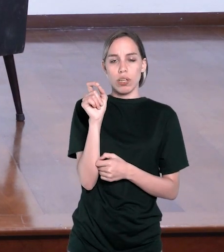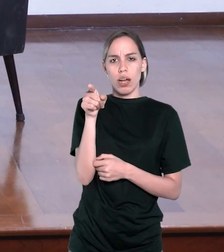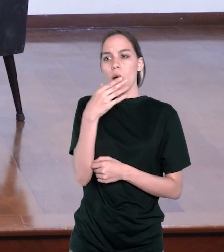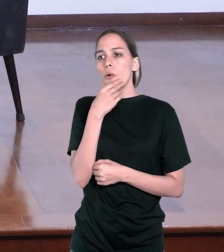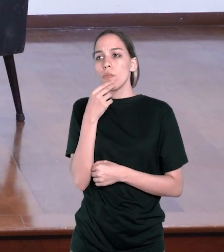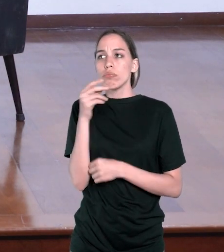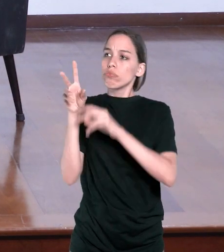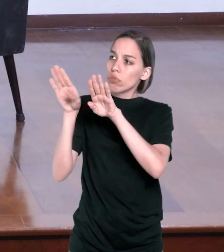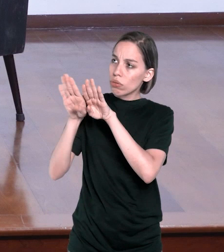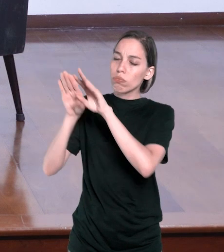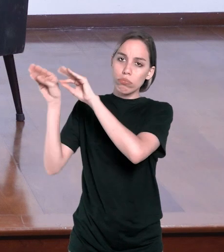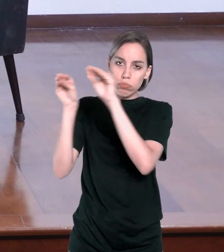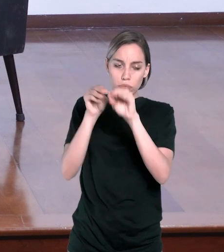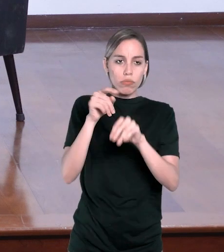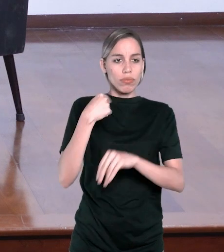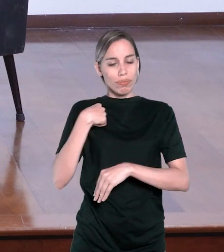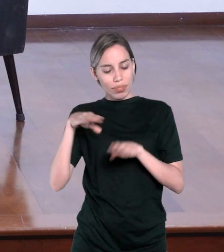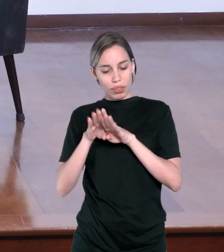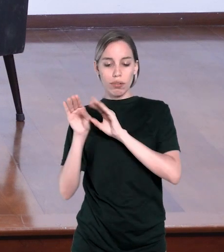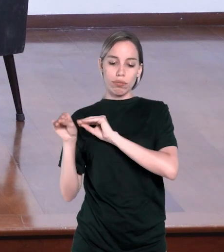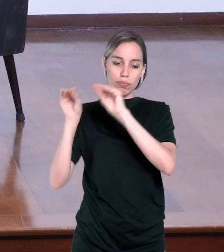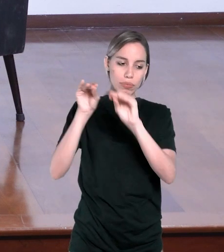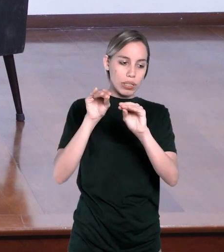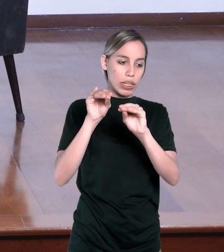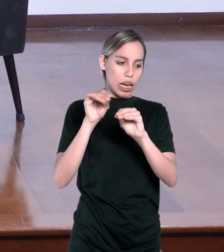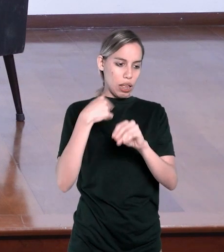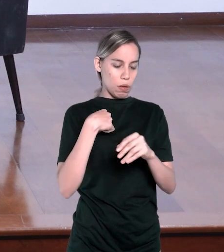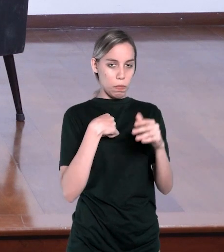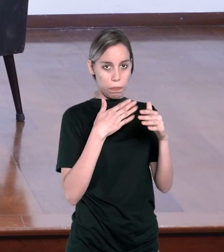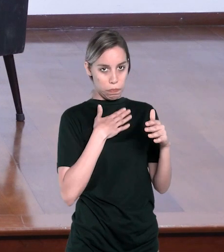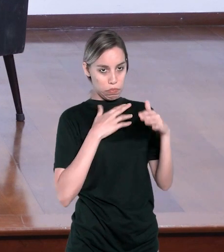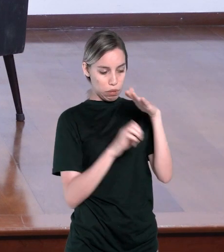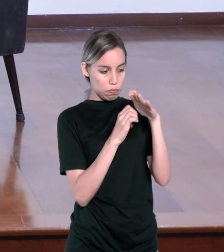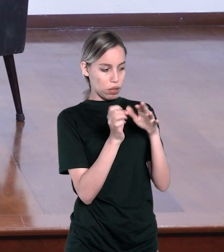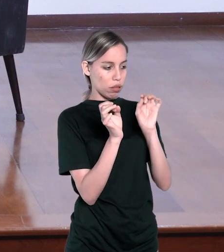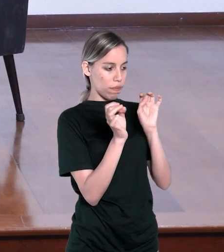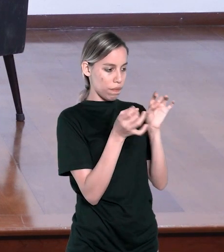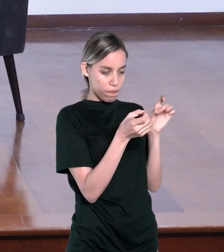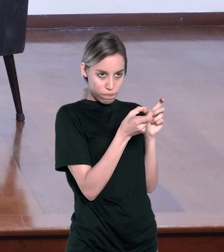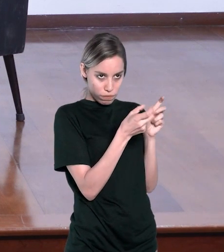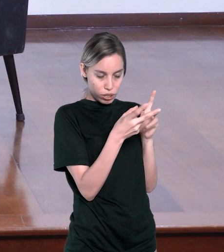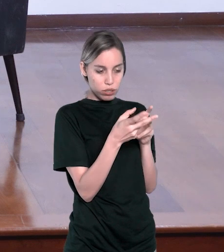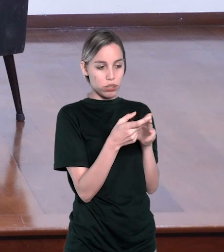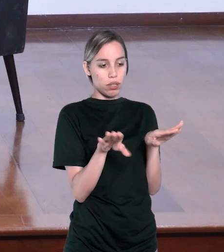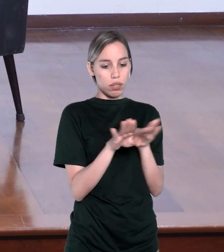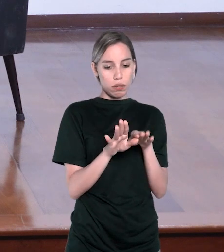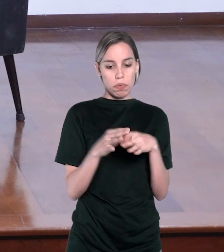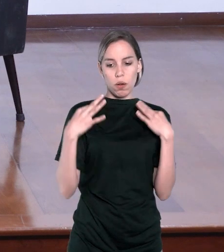para a Ediouro e comecei do zero. Peguei 2 malas, fui lá com as minhas malas, vendi